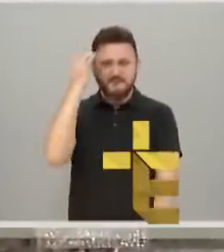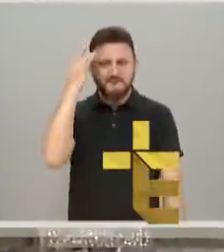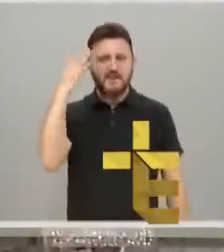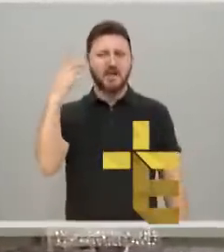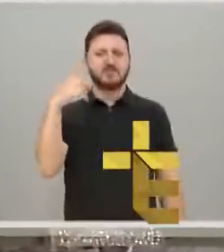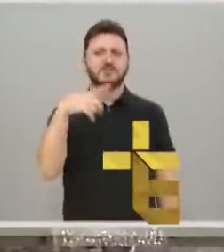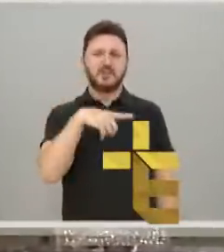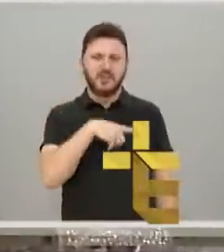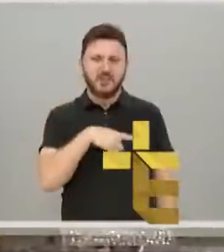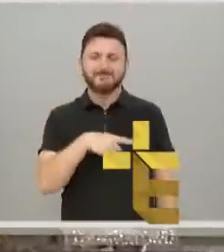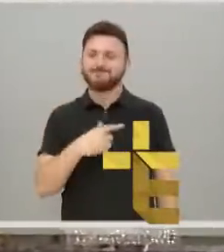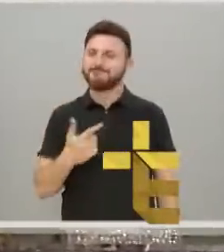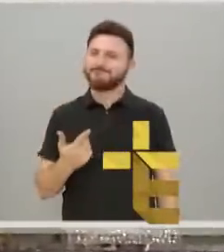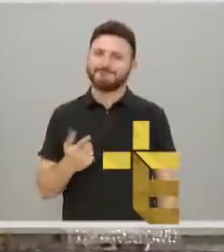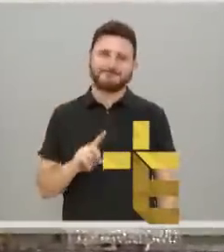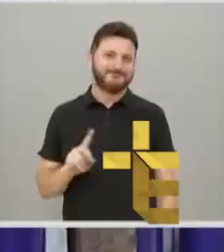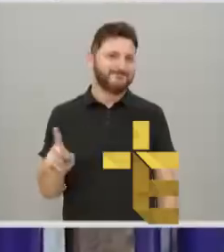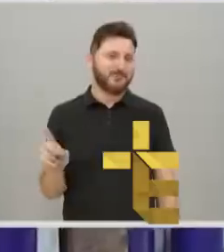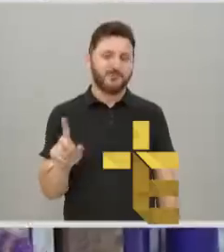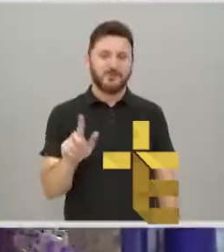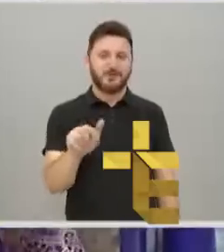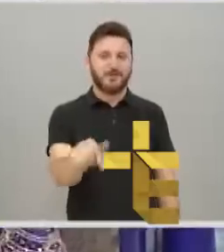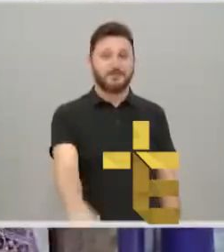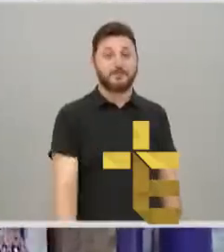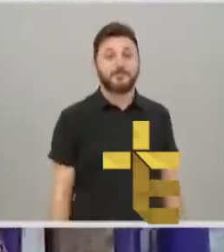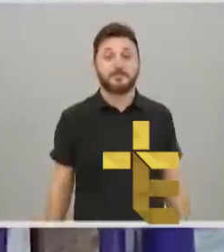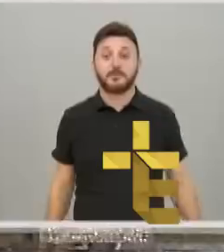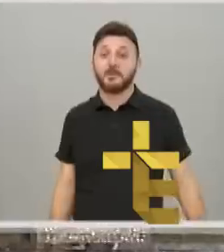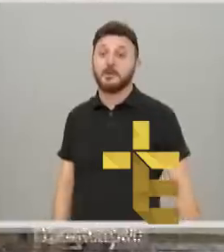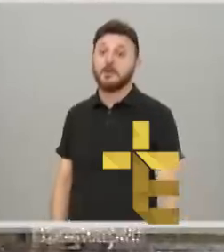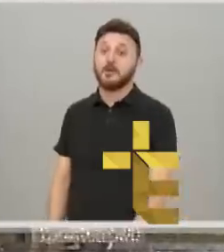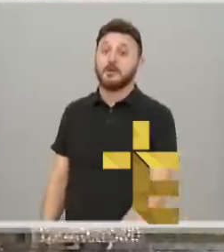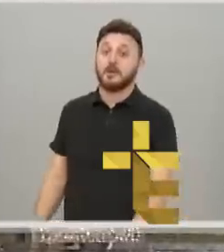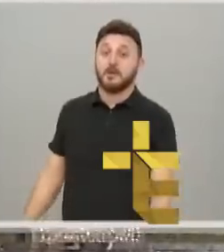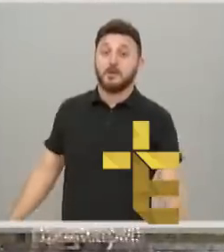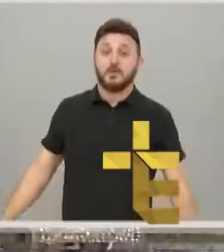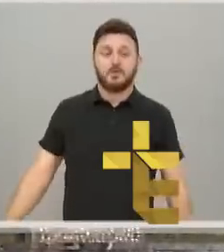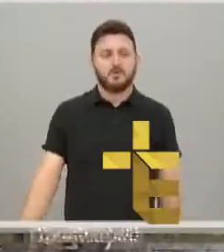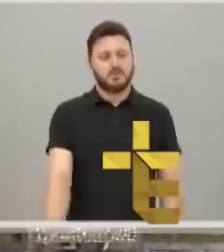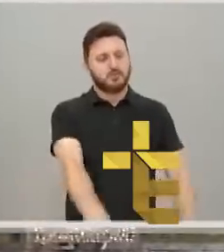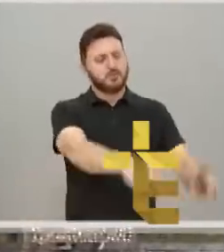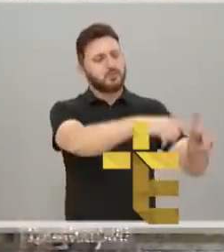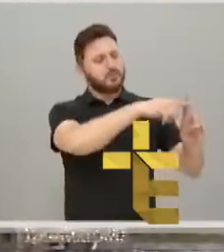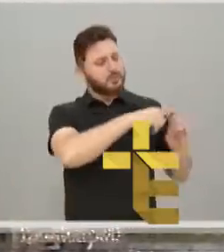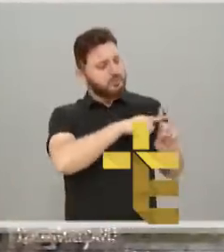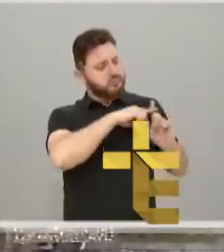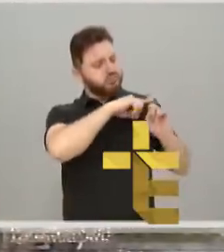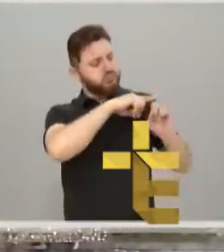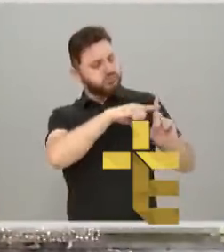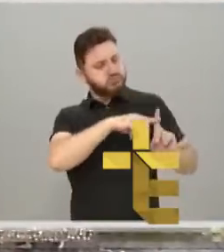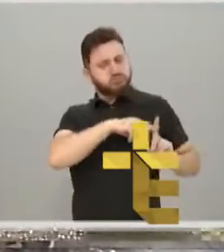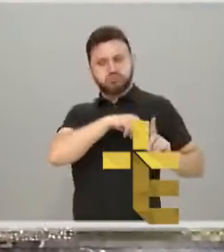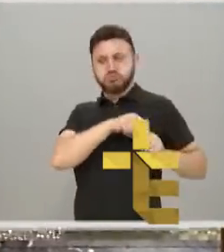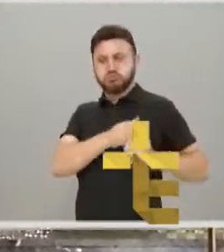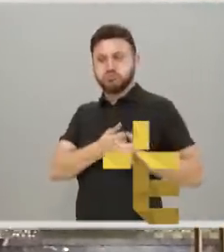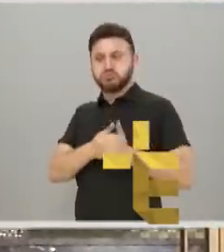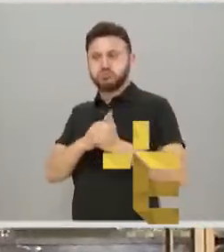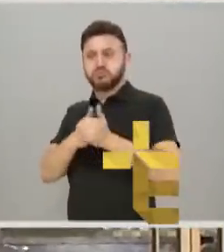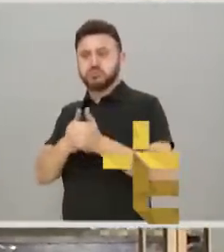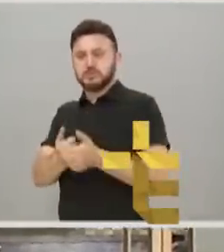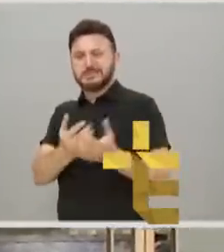é fácil ter fé, Senhor. Tomar minha cruz e seguir os teus